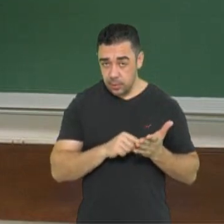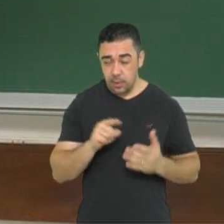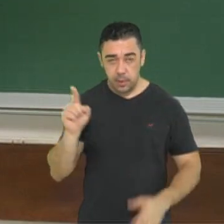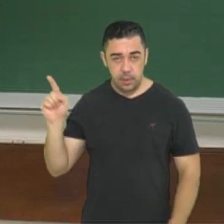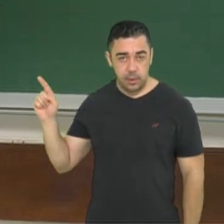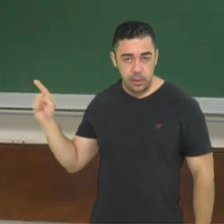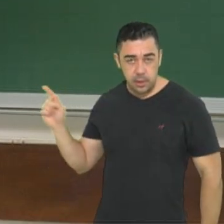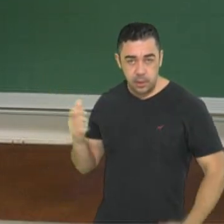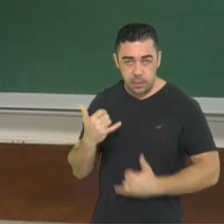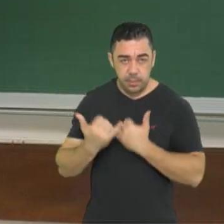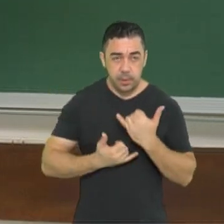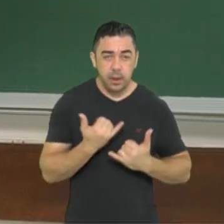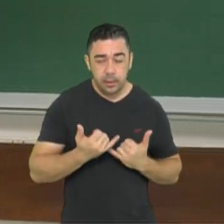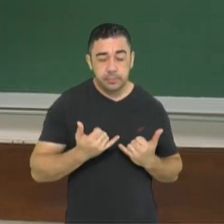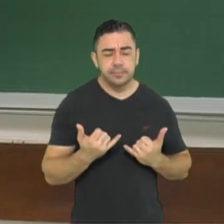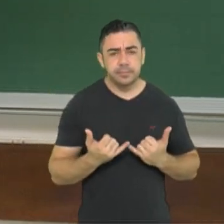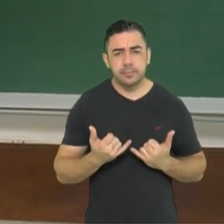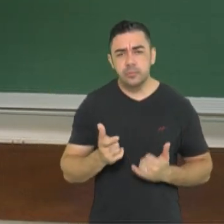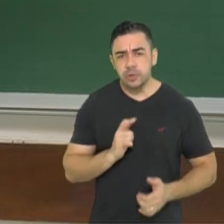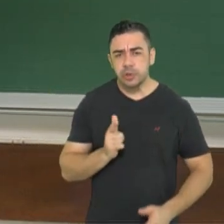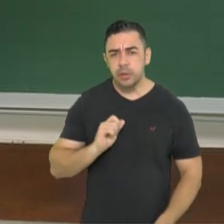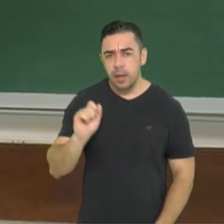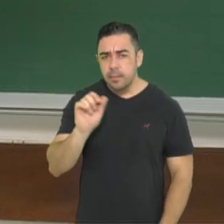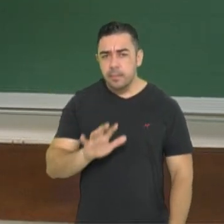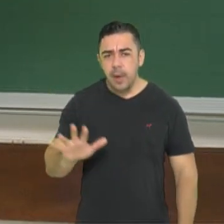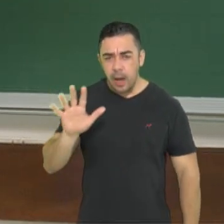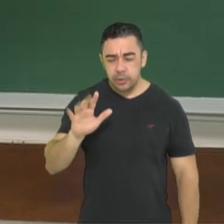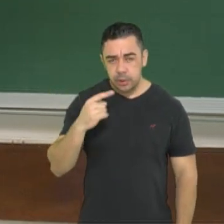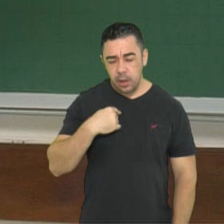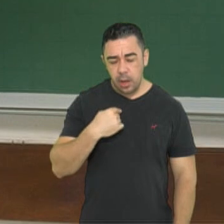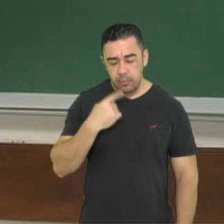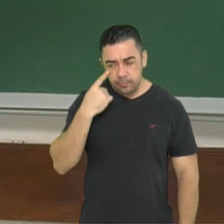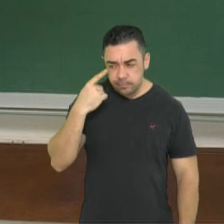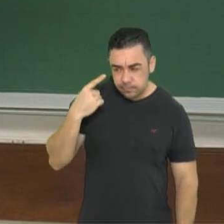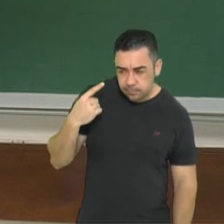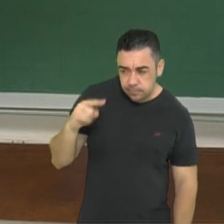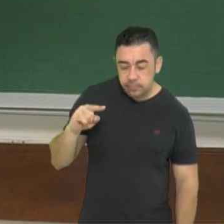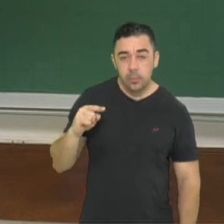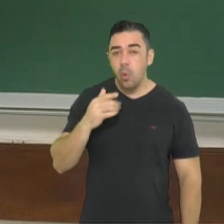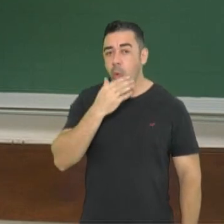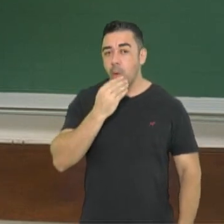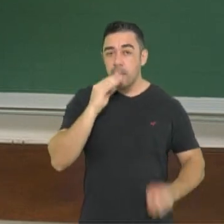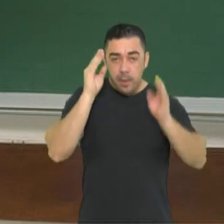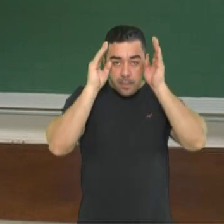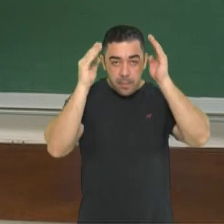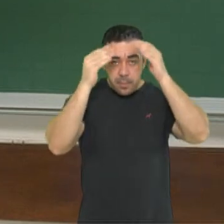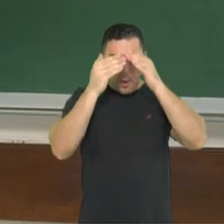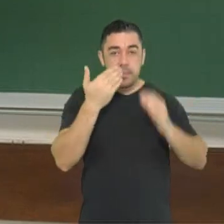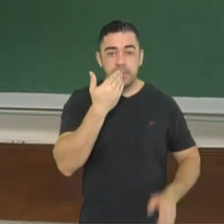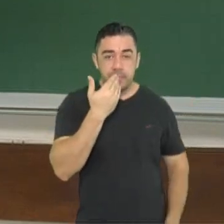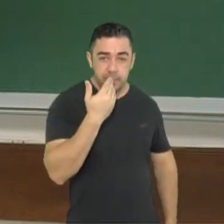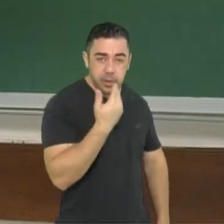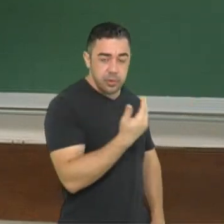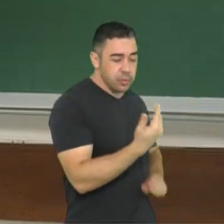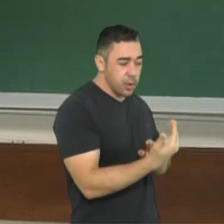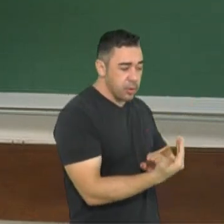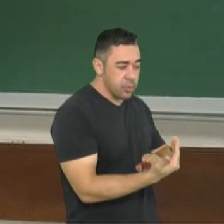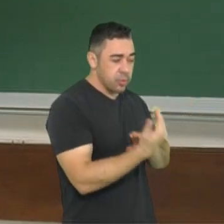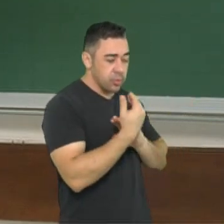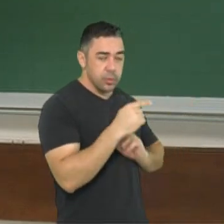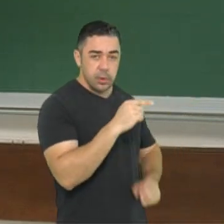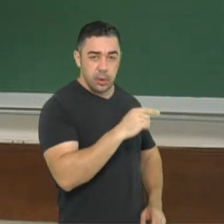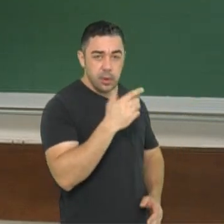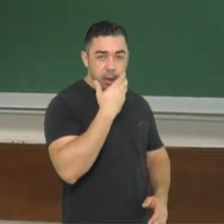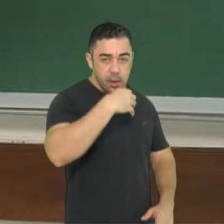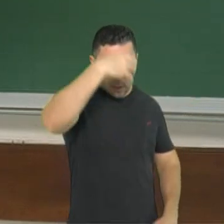nós brincarmos aí com esse quiz, tinha uma imagem que me chamou muita atenção, que era um Papa pedindo auxílio para o